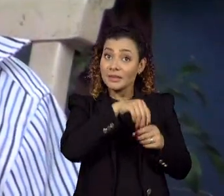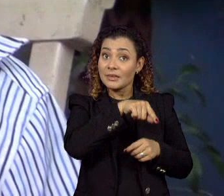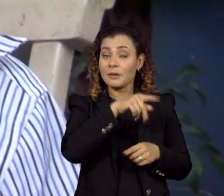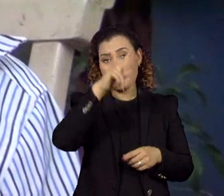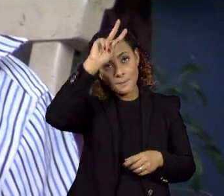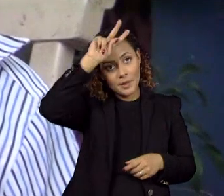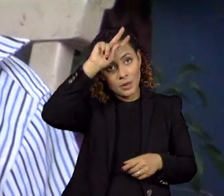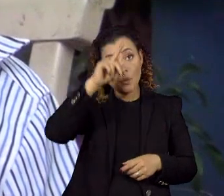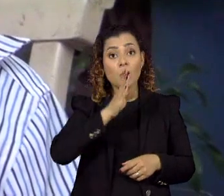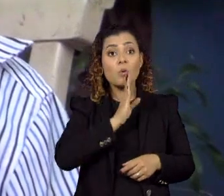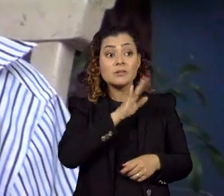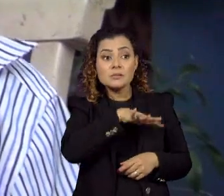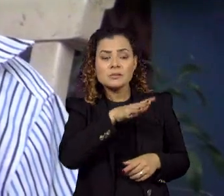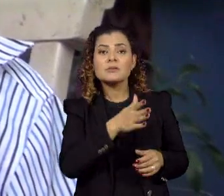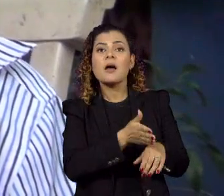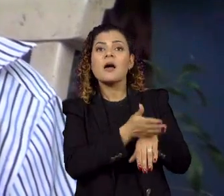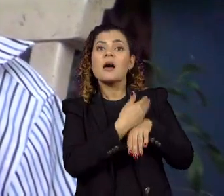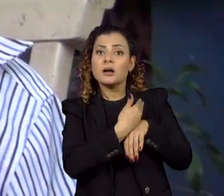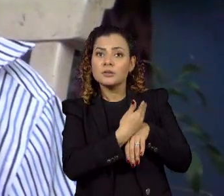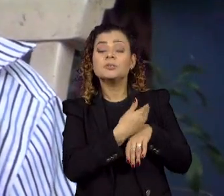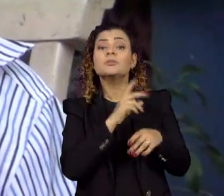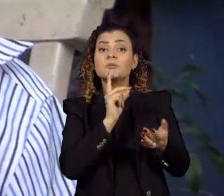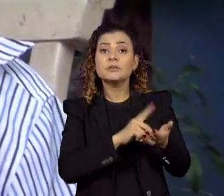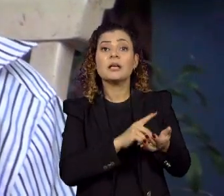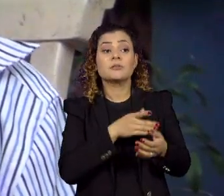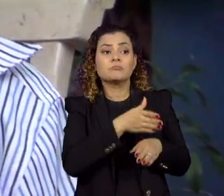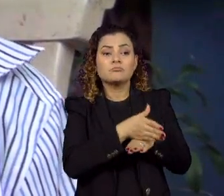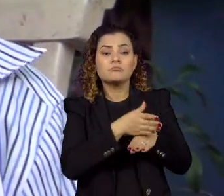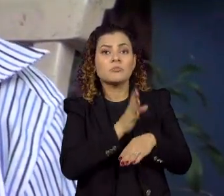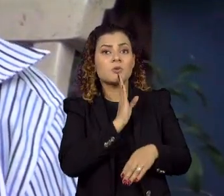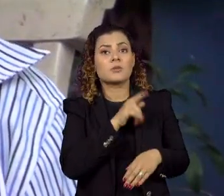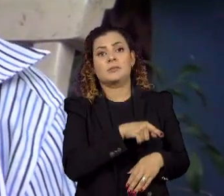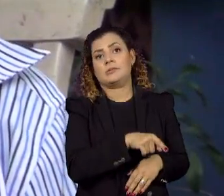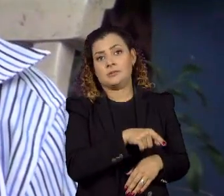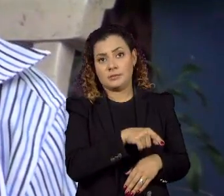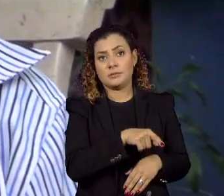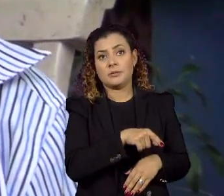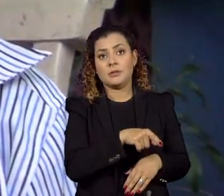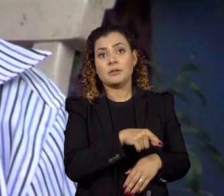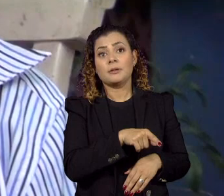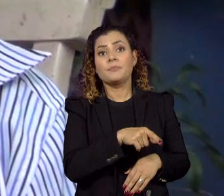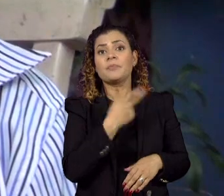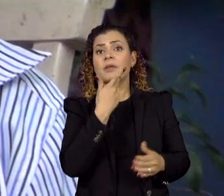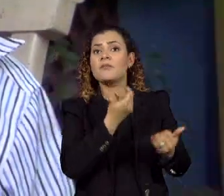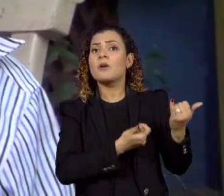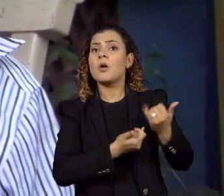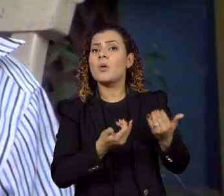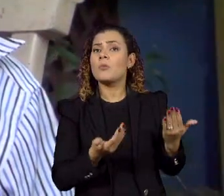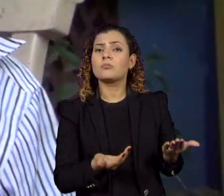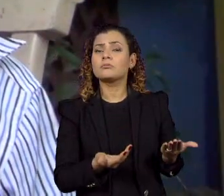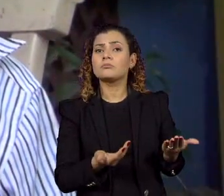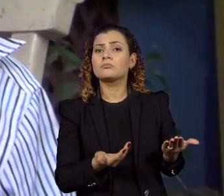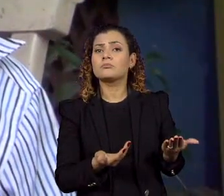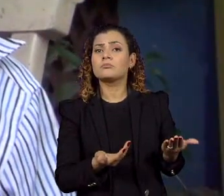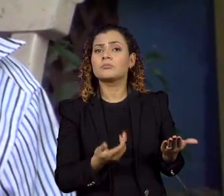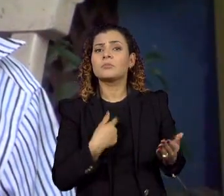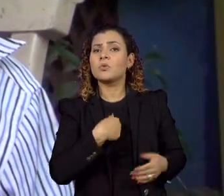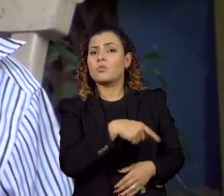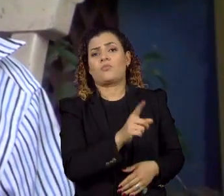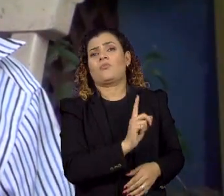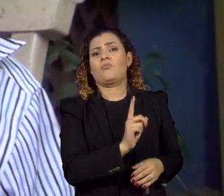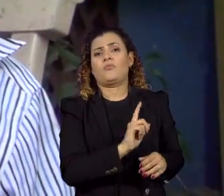conhecia da vez anterior, o ano anterior eu tinha estado lá. E me disse, Ilo, não